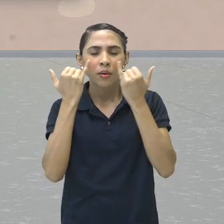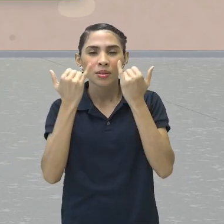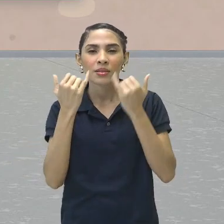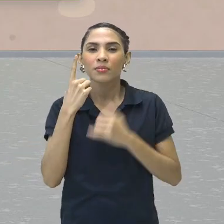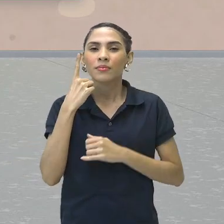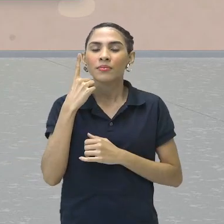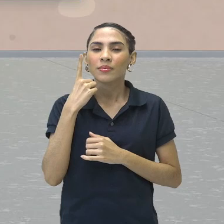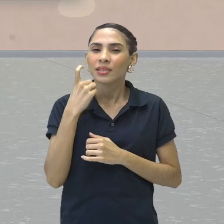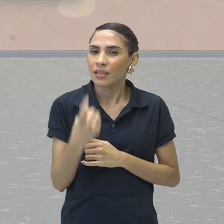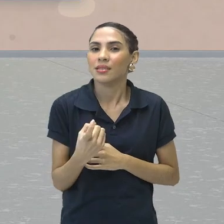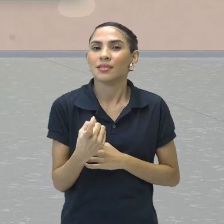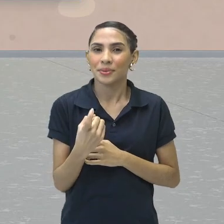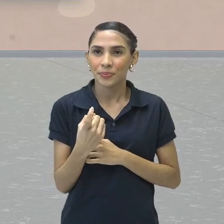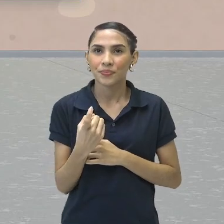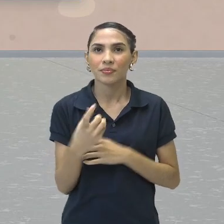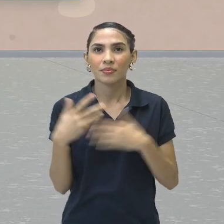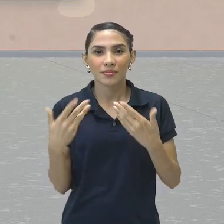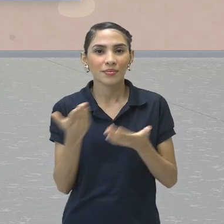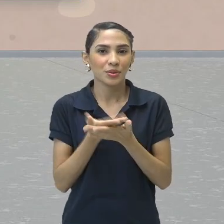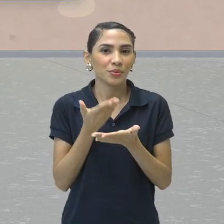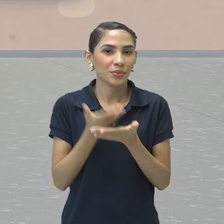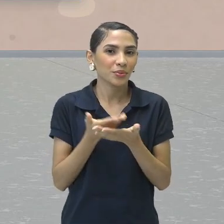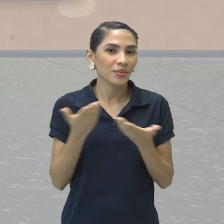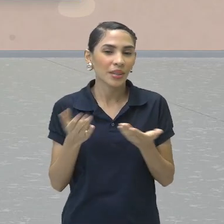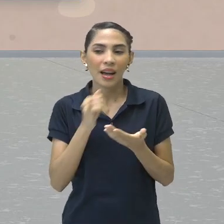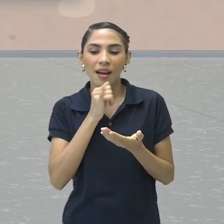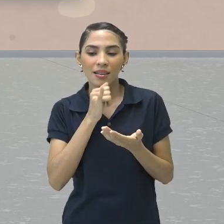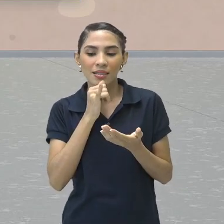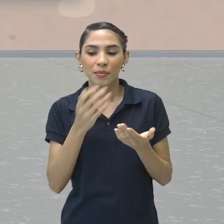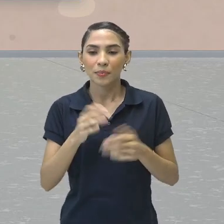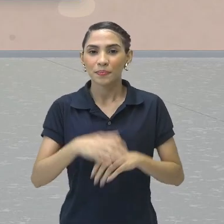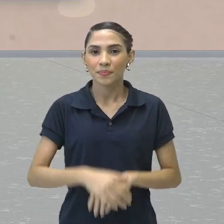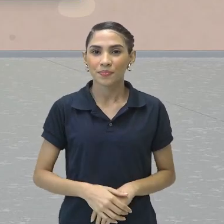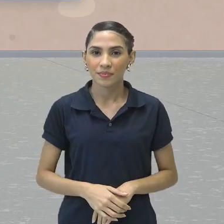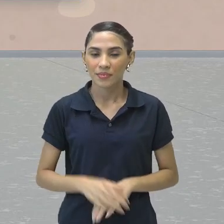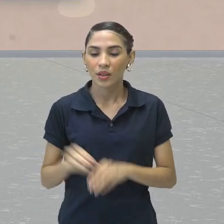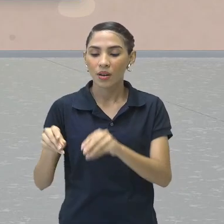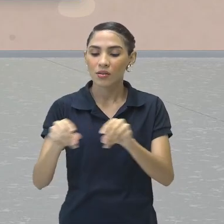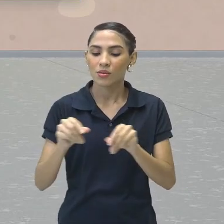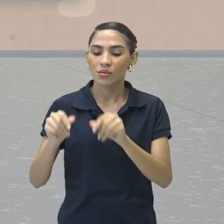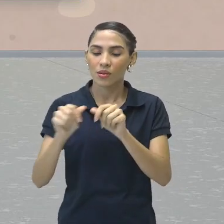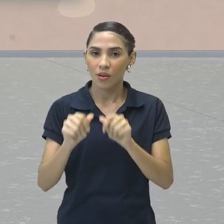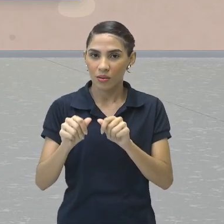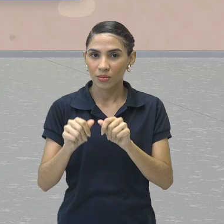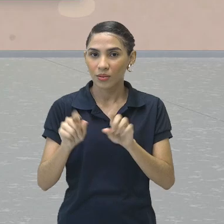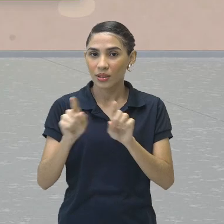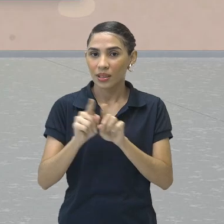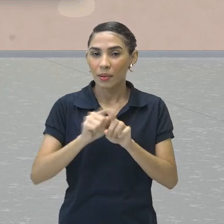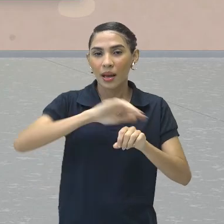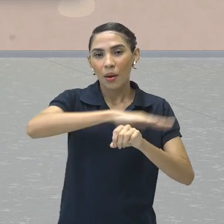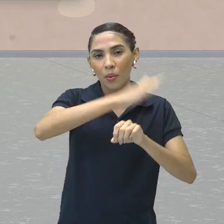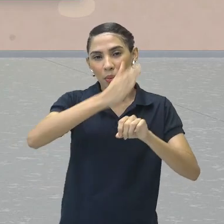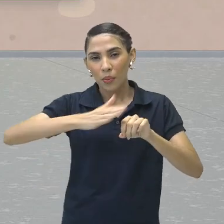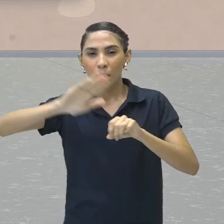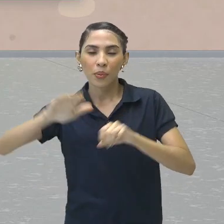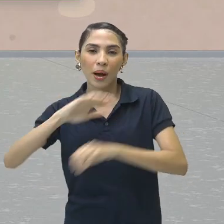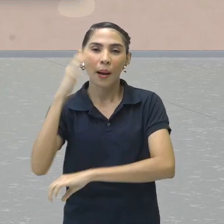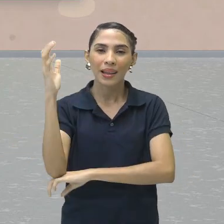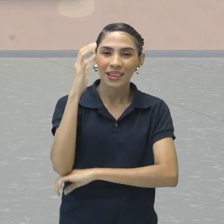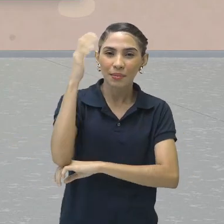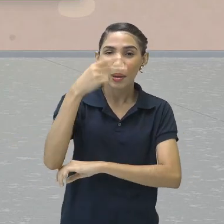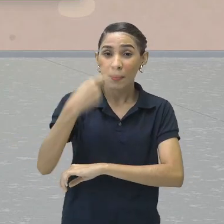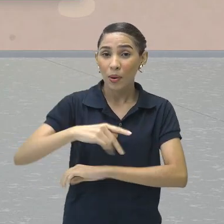muito importante, né, quando a gente estuda por aí, né, a questão do solo, do relevo, do clima da Amazônia,